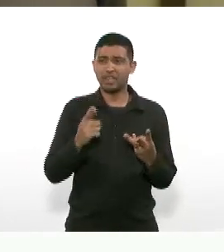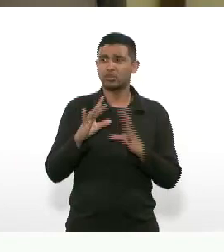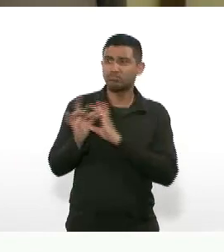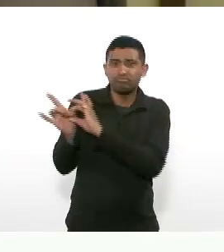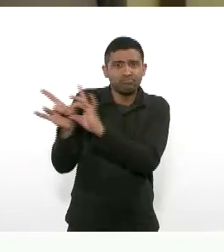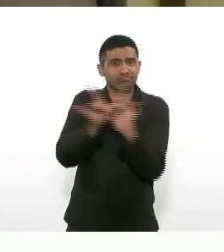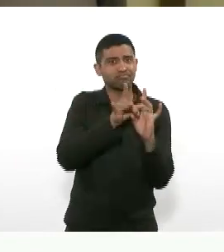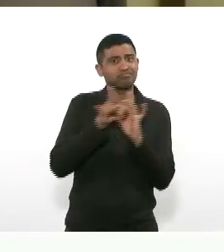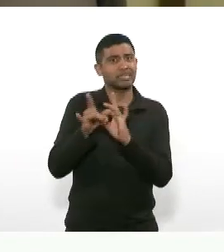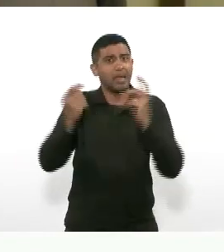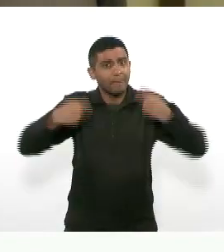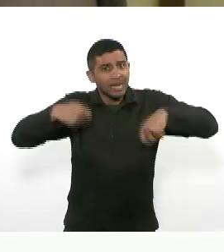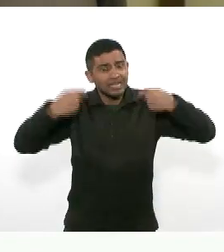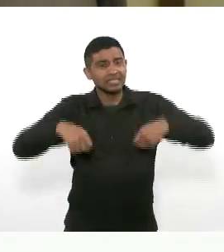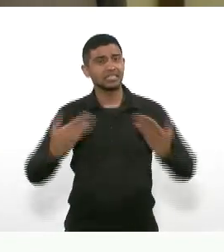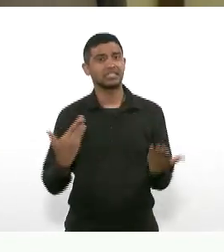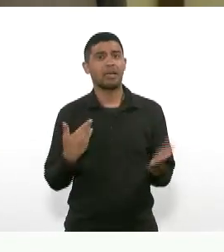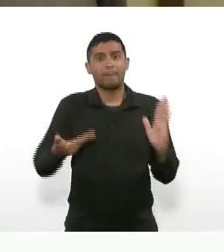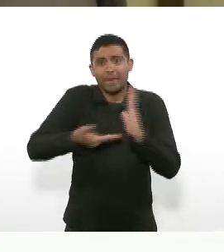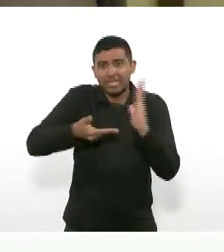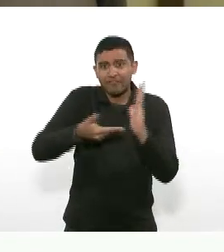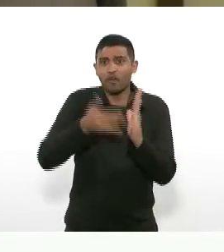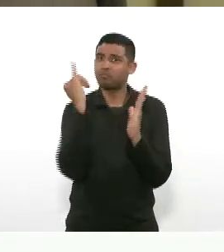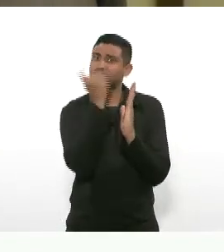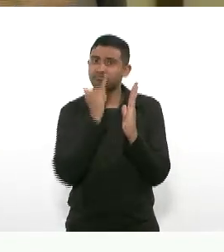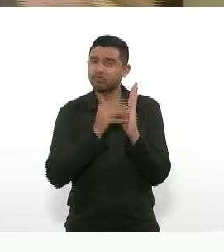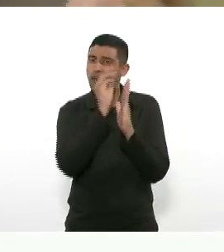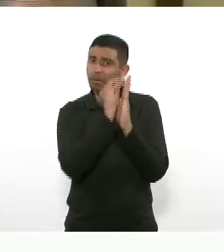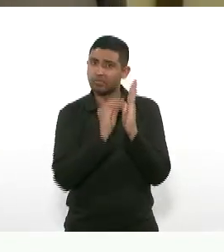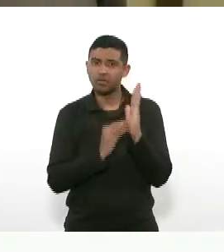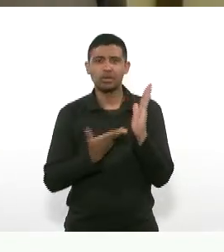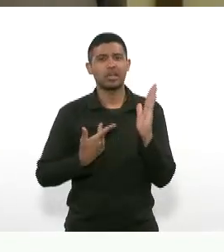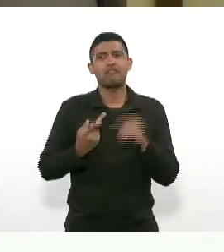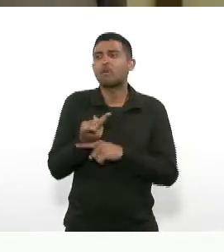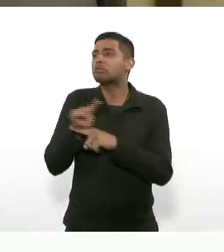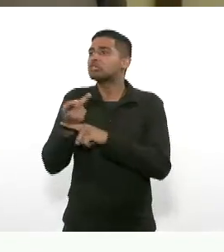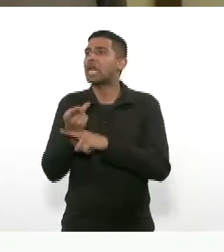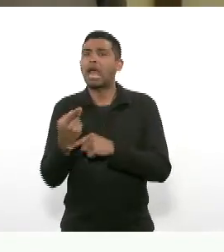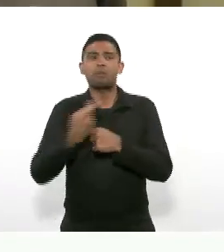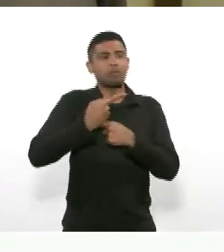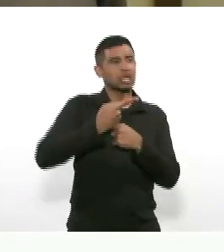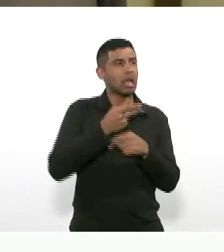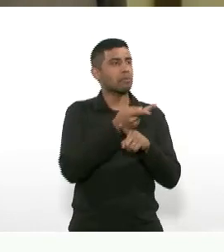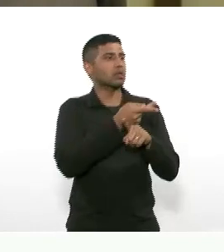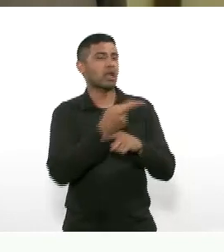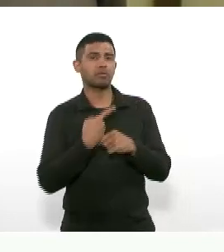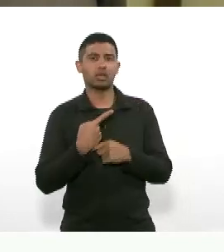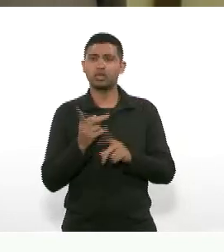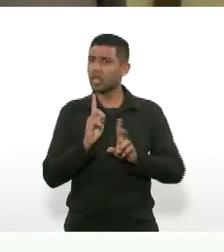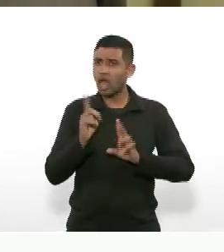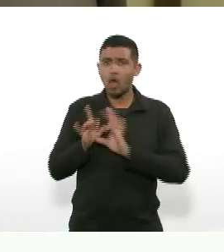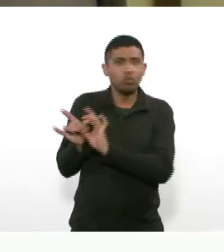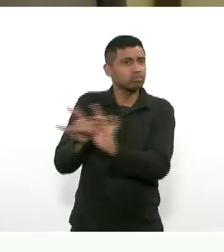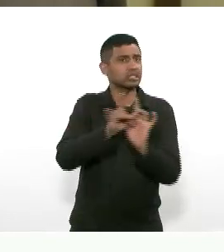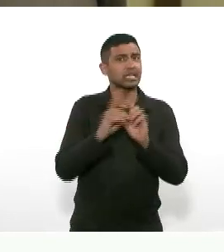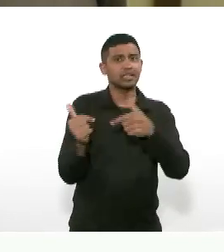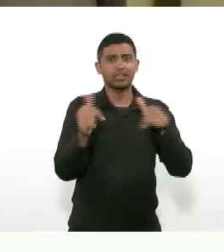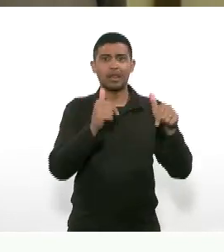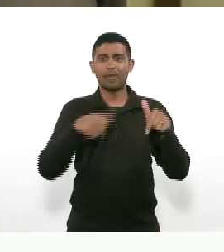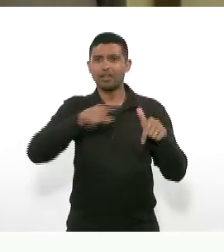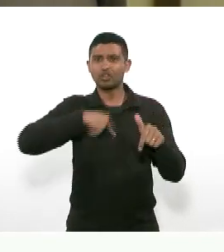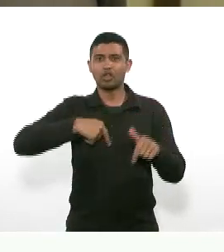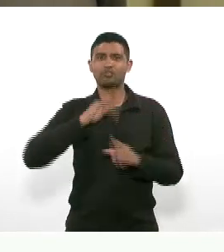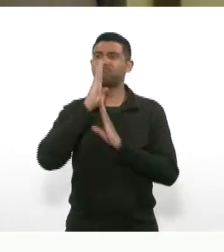integrar, vai ter que ter uma plataforma de dados. Então, eu não vou ter que buscar um, o outro buscar outro. Não, todo mundo vai trabalhar junto. A gente se